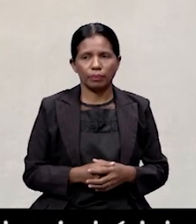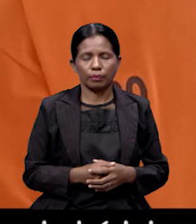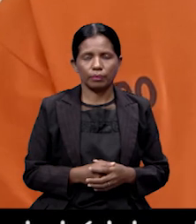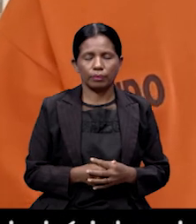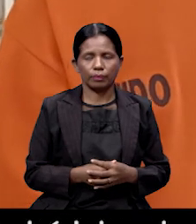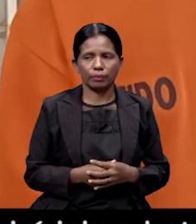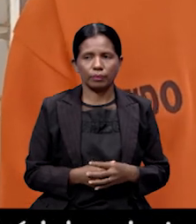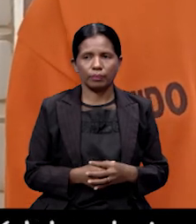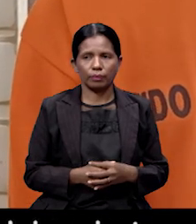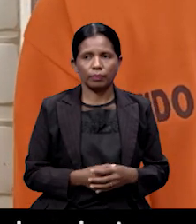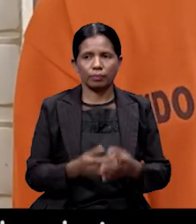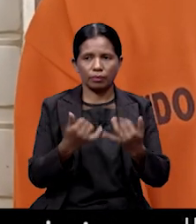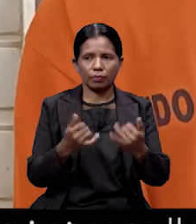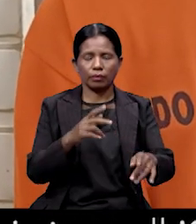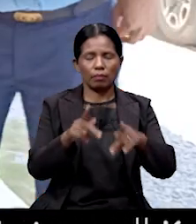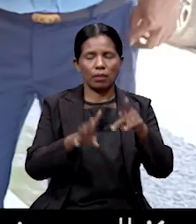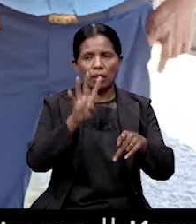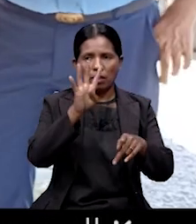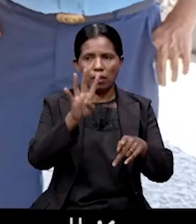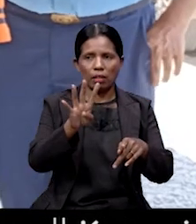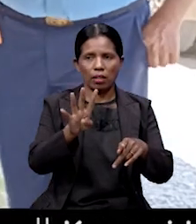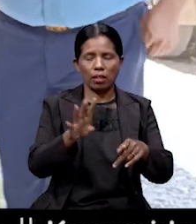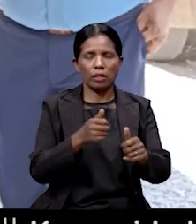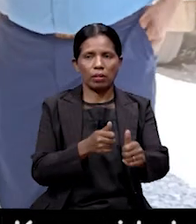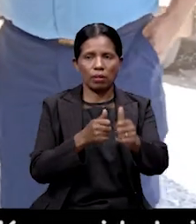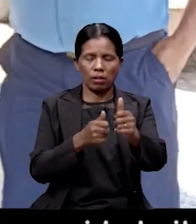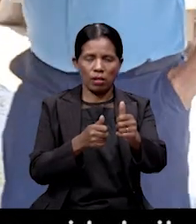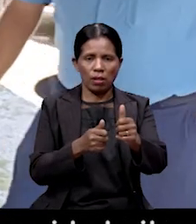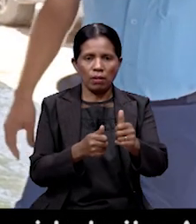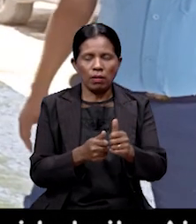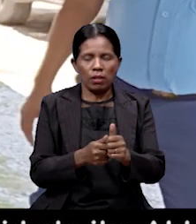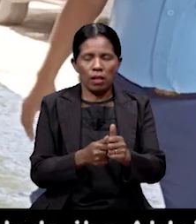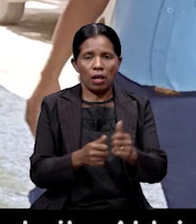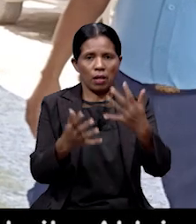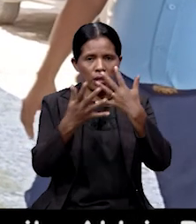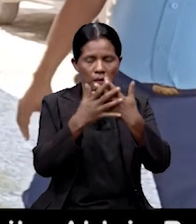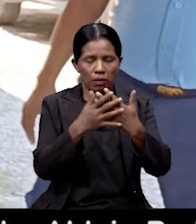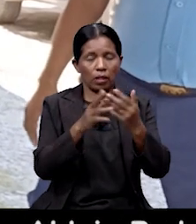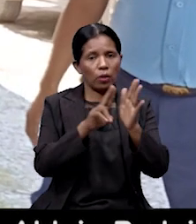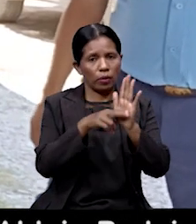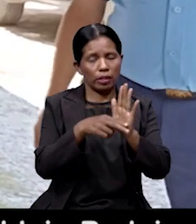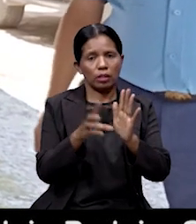prepara. De Daung ne suspeito na Inhat ne cumpre hela sela detenção durante hora situ no Lulresing Rua,